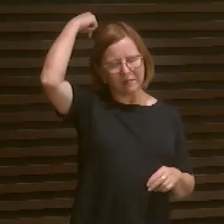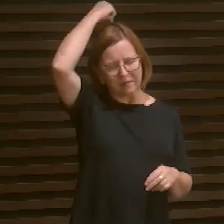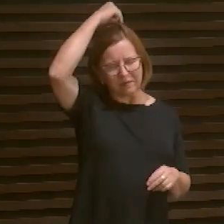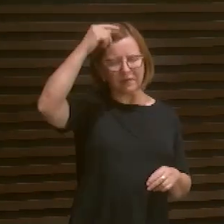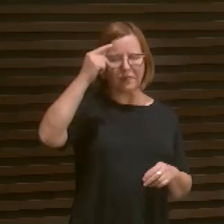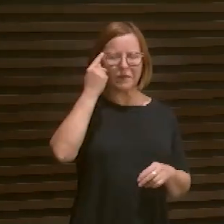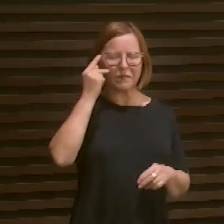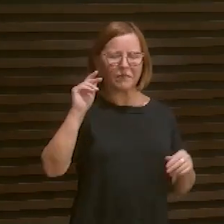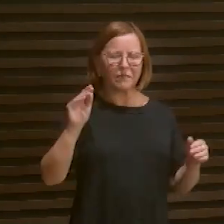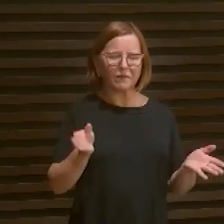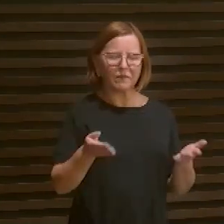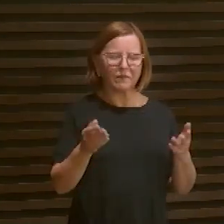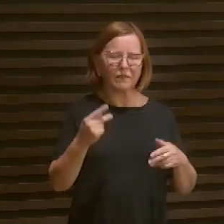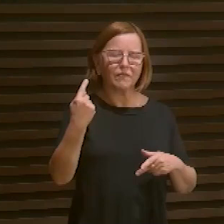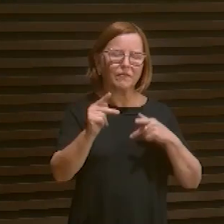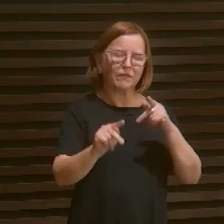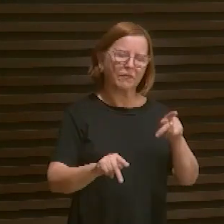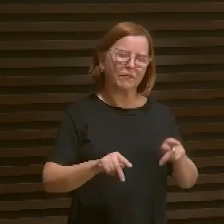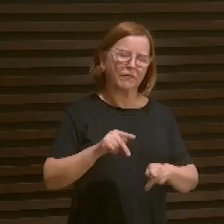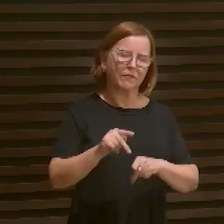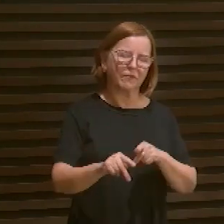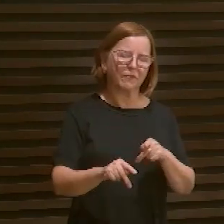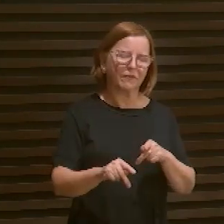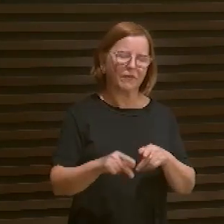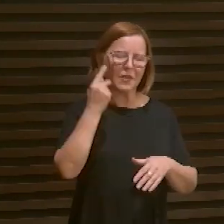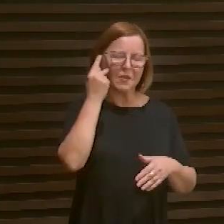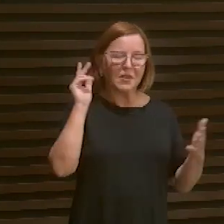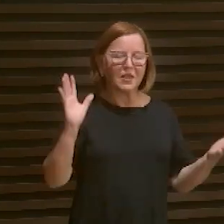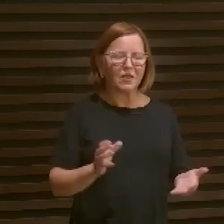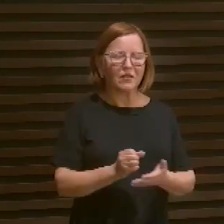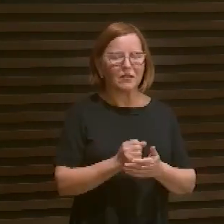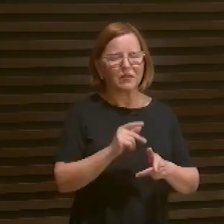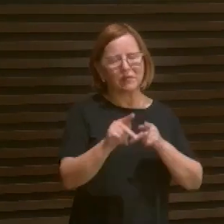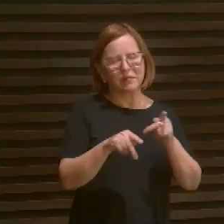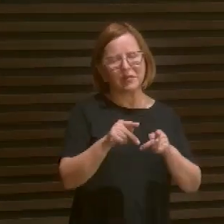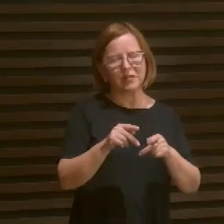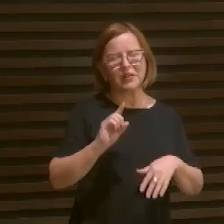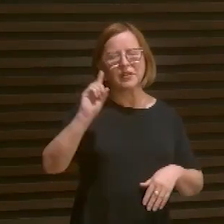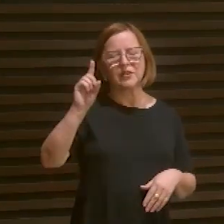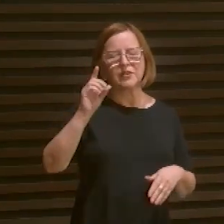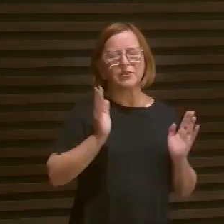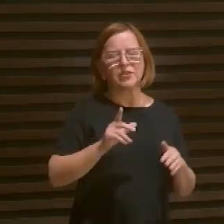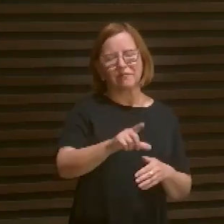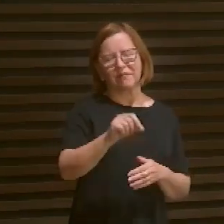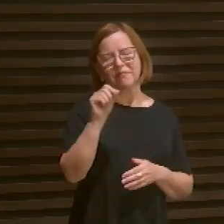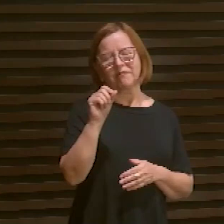para a edificação do Teu povo, para a salvação daqueles que Tu tens escolhido